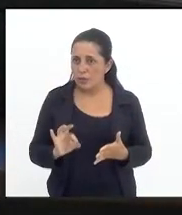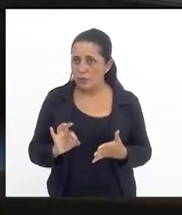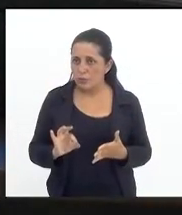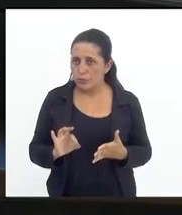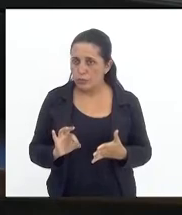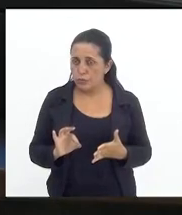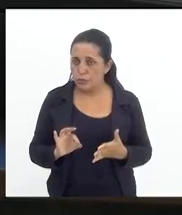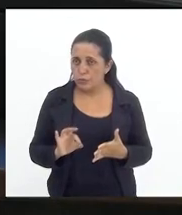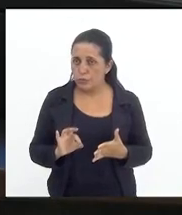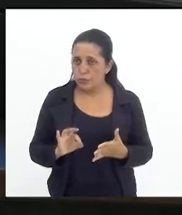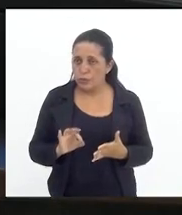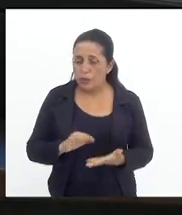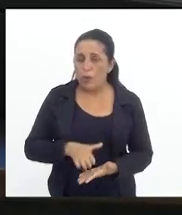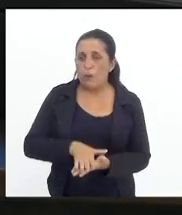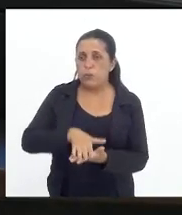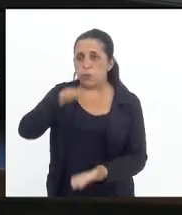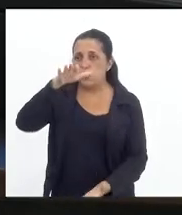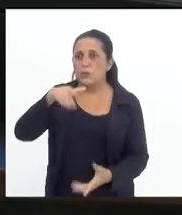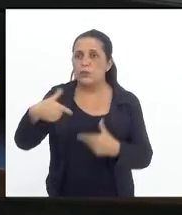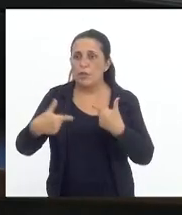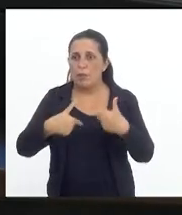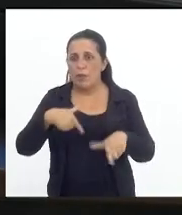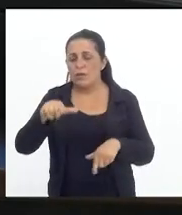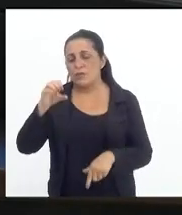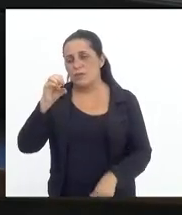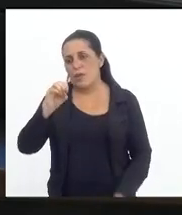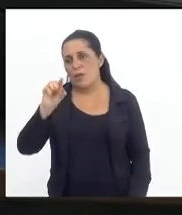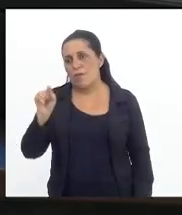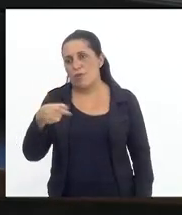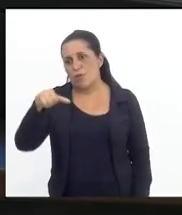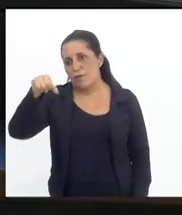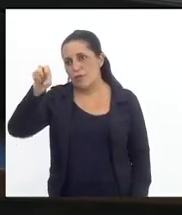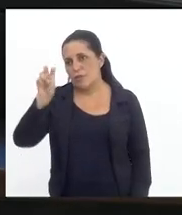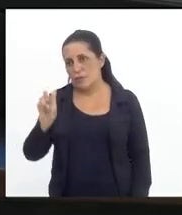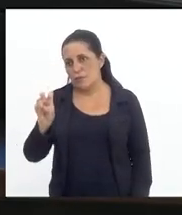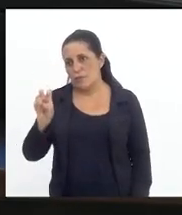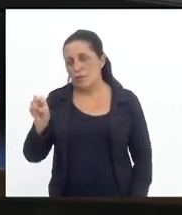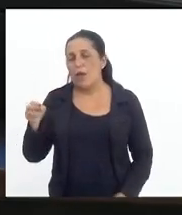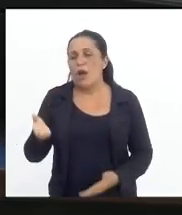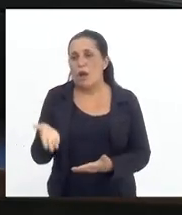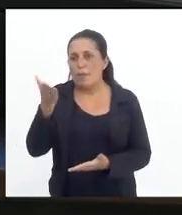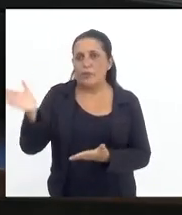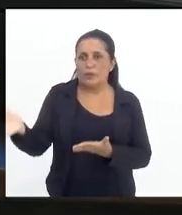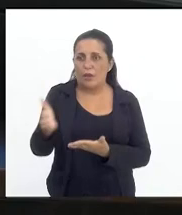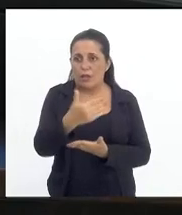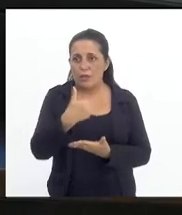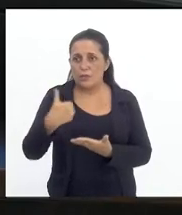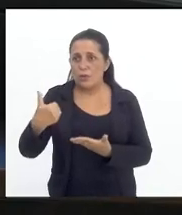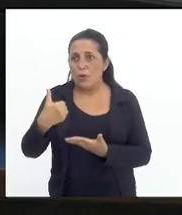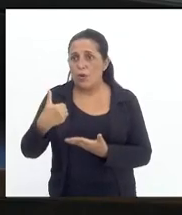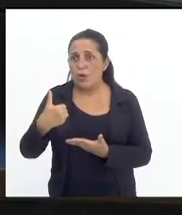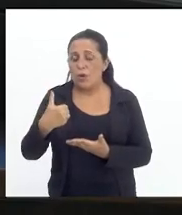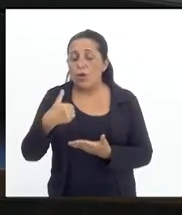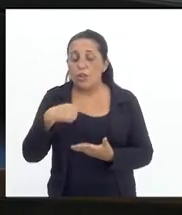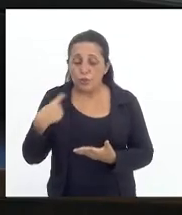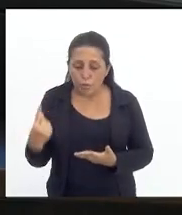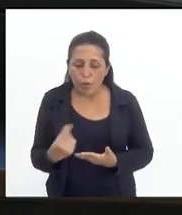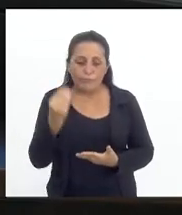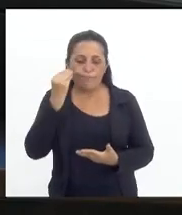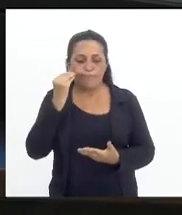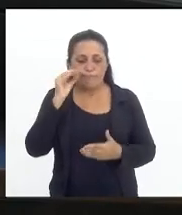no volume de emprego a gente tem 0,95 por cento de aumento de arrecadação Então é isso que nós gostamos